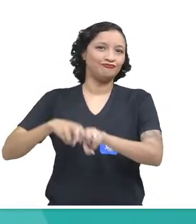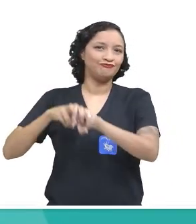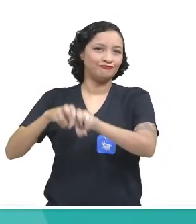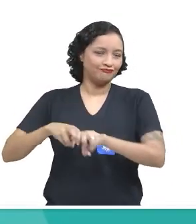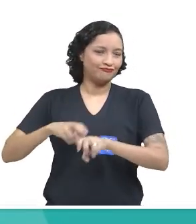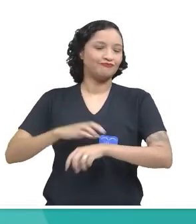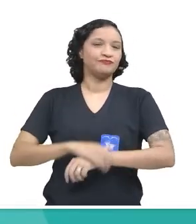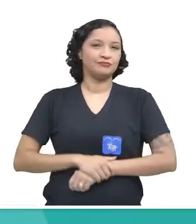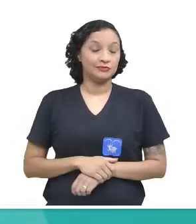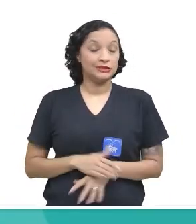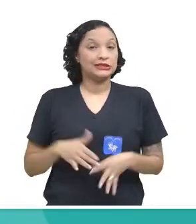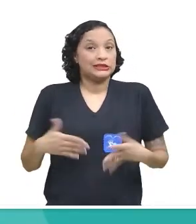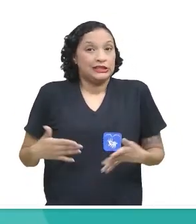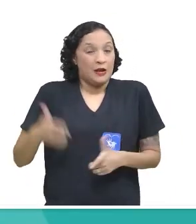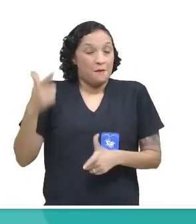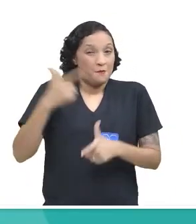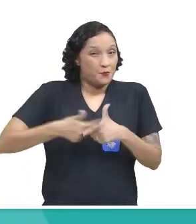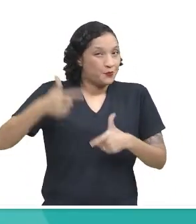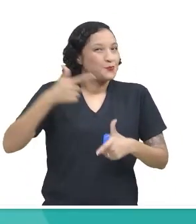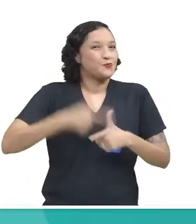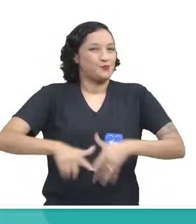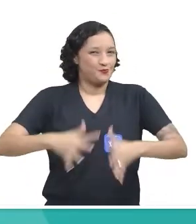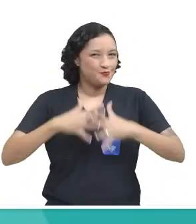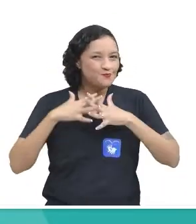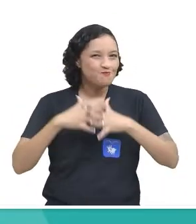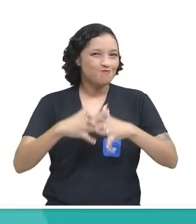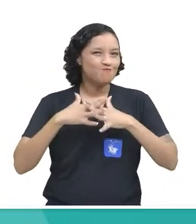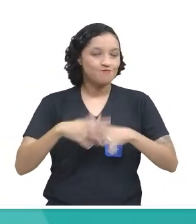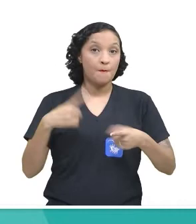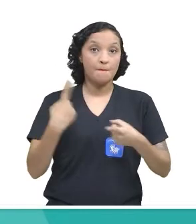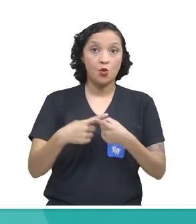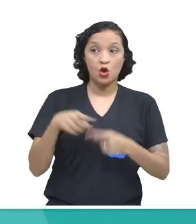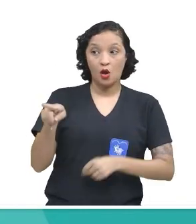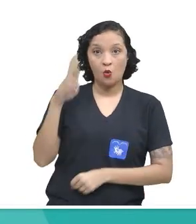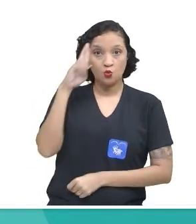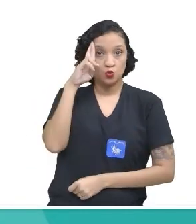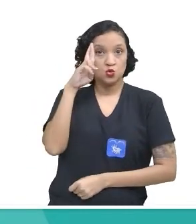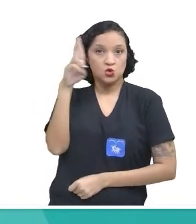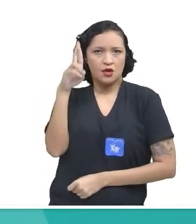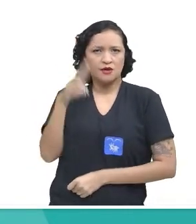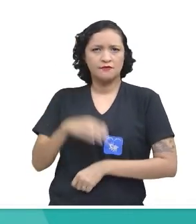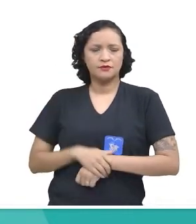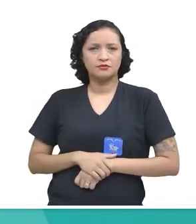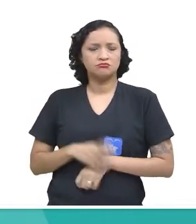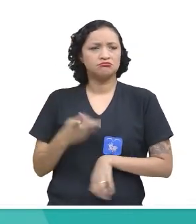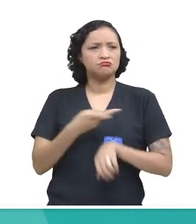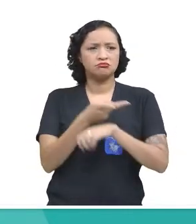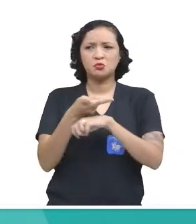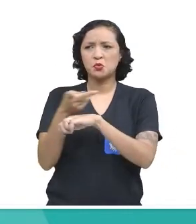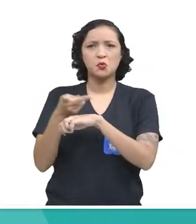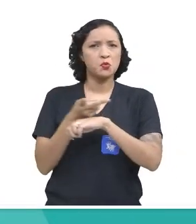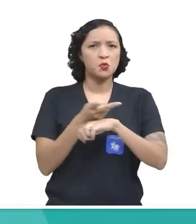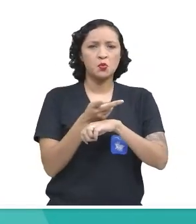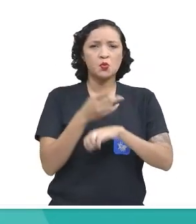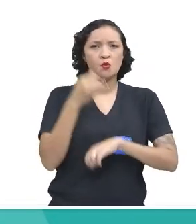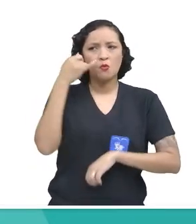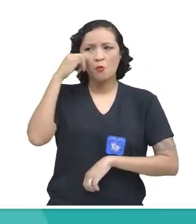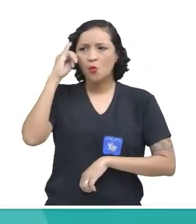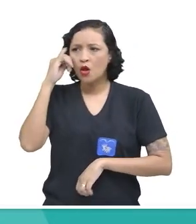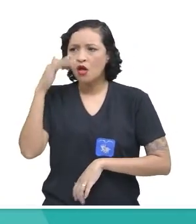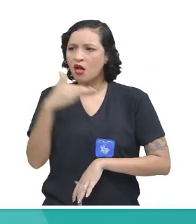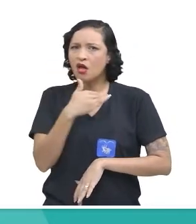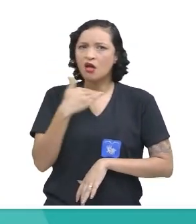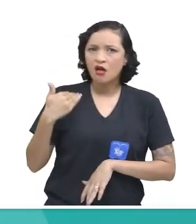aí deu a maior da confusão, porque o dono da fazenda pediu para que achassem, né, a pessoa